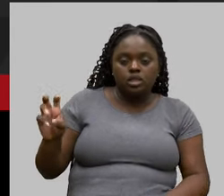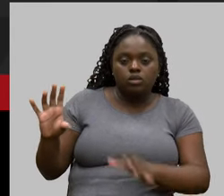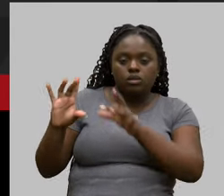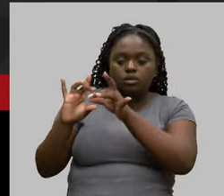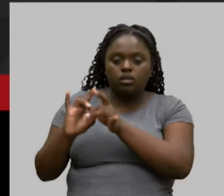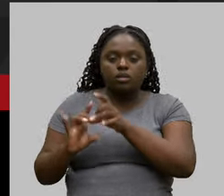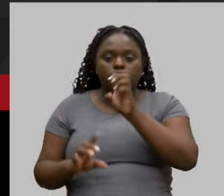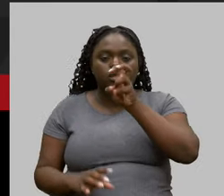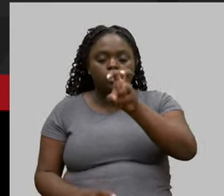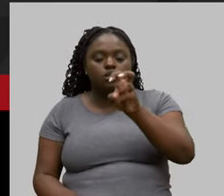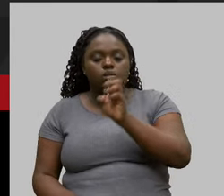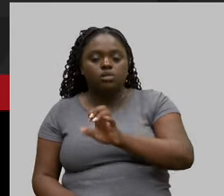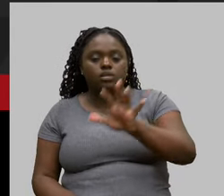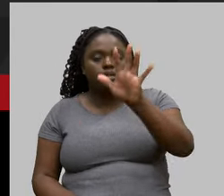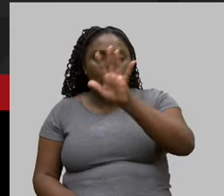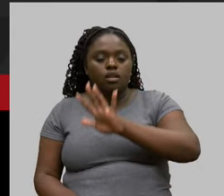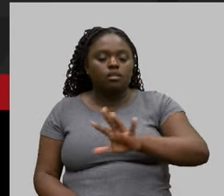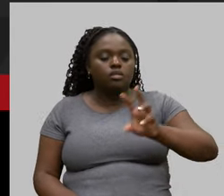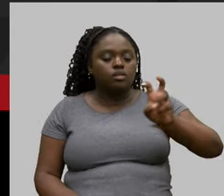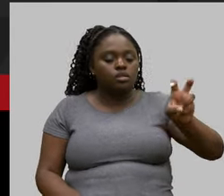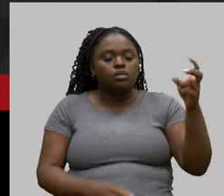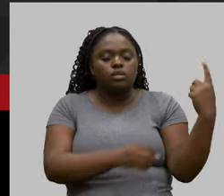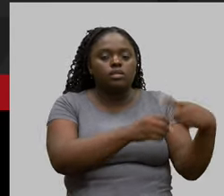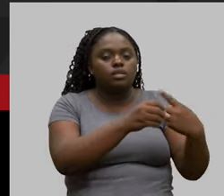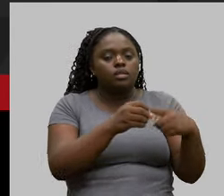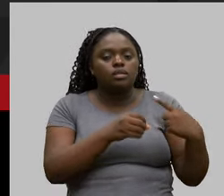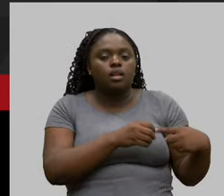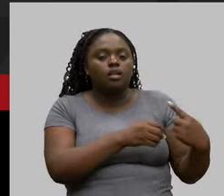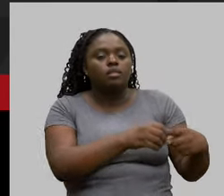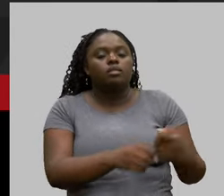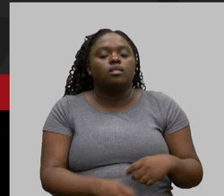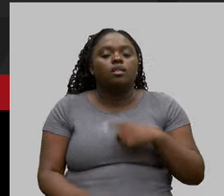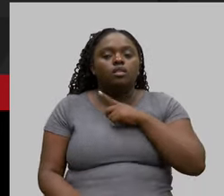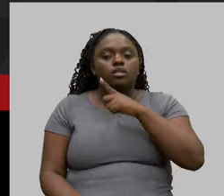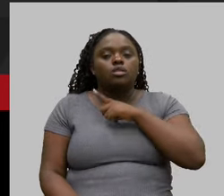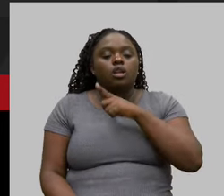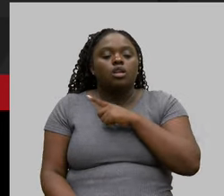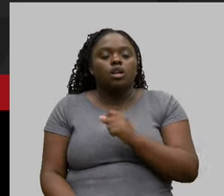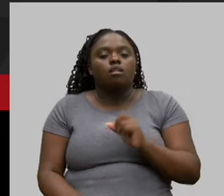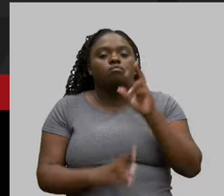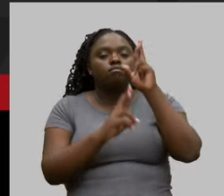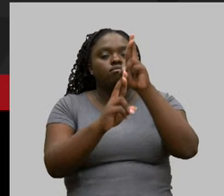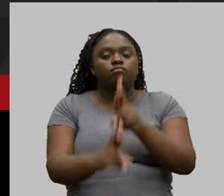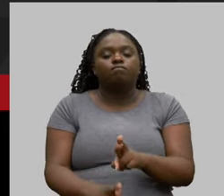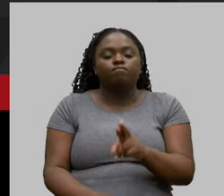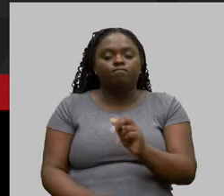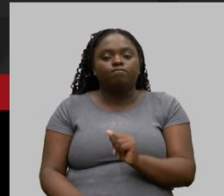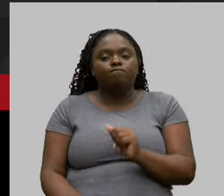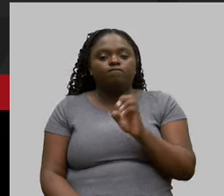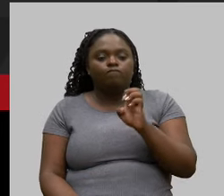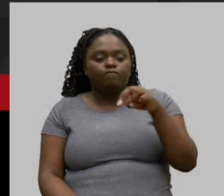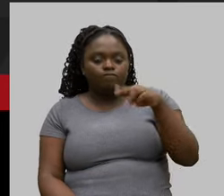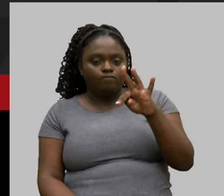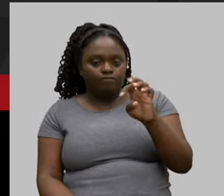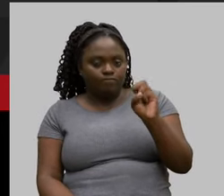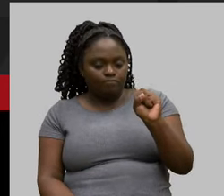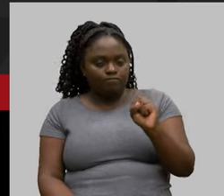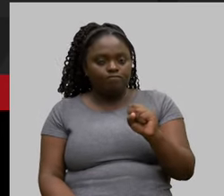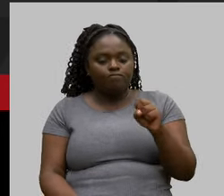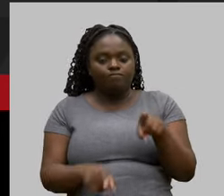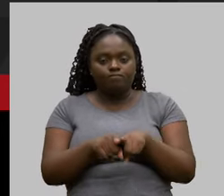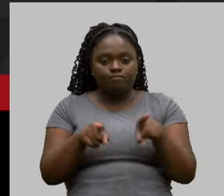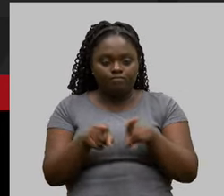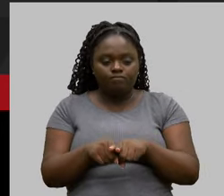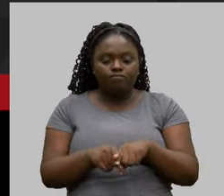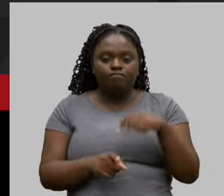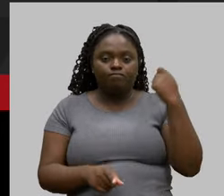ali o representantes dos gestores dos regimes próprios representantes dos entes federativos nós temos representantes das associações